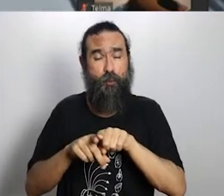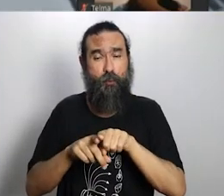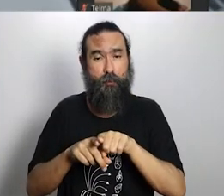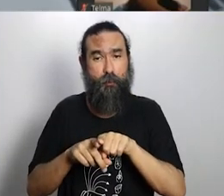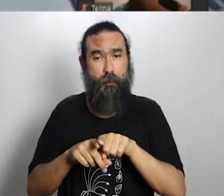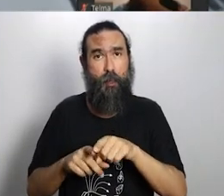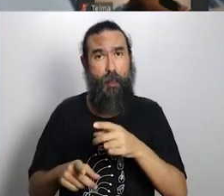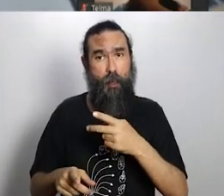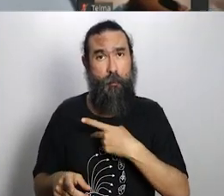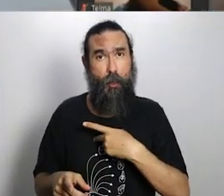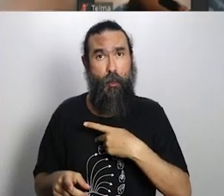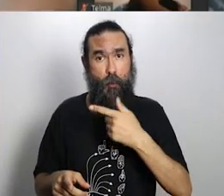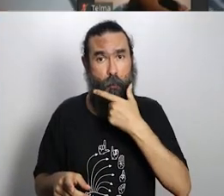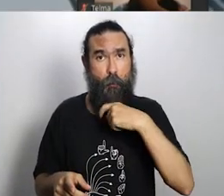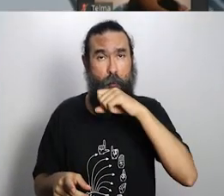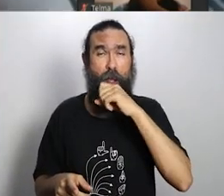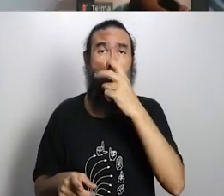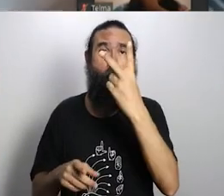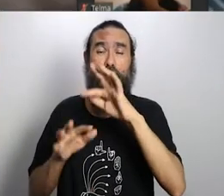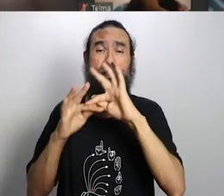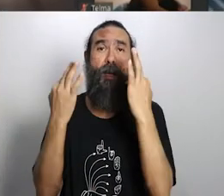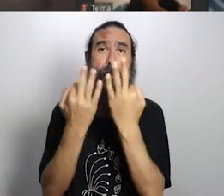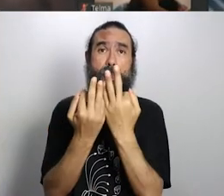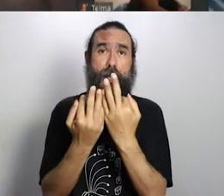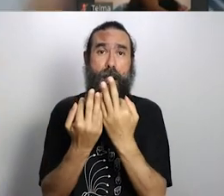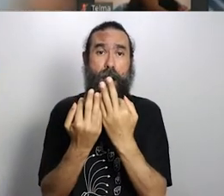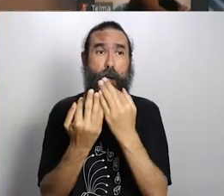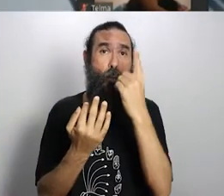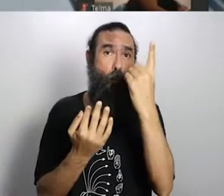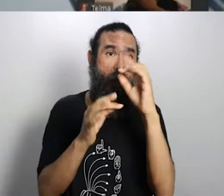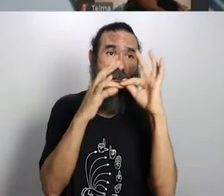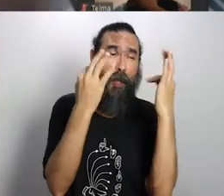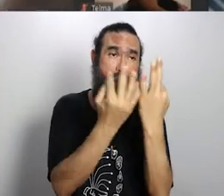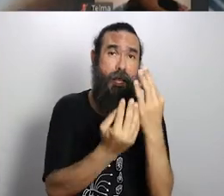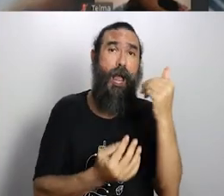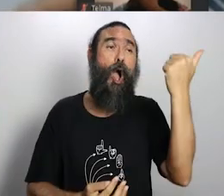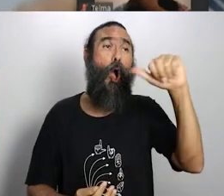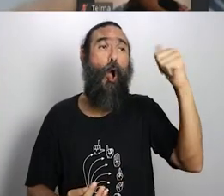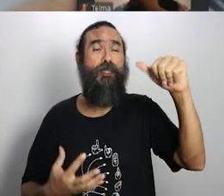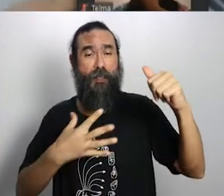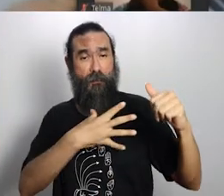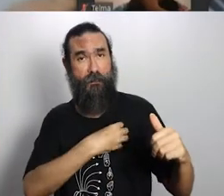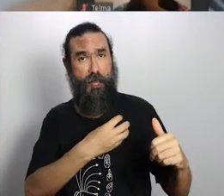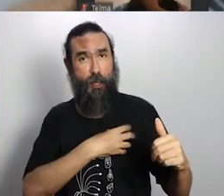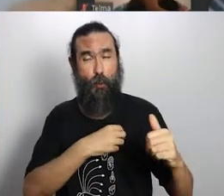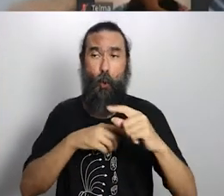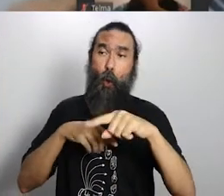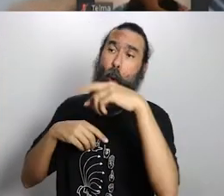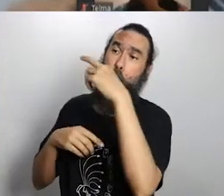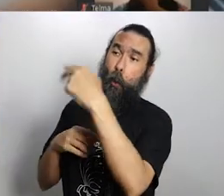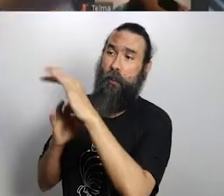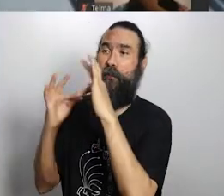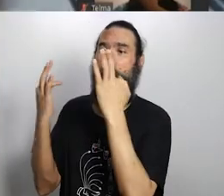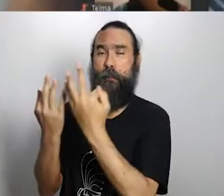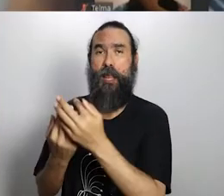7. O meu pai, para criar esses filhos, ele era agricultor.